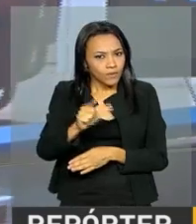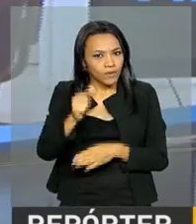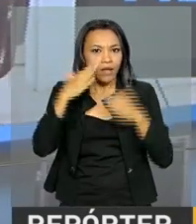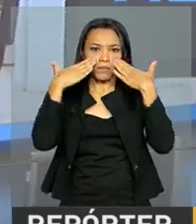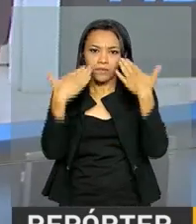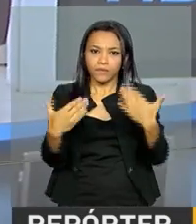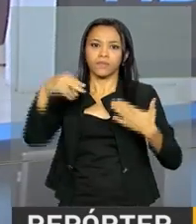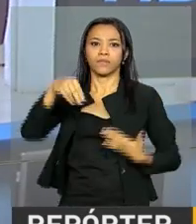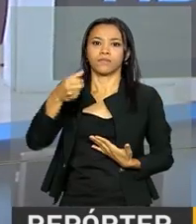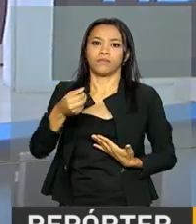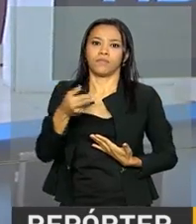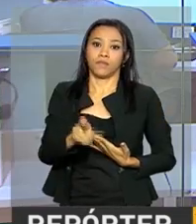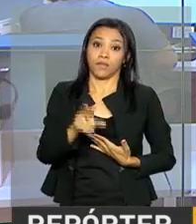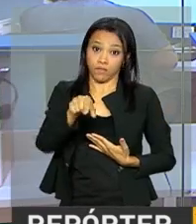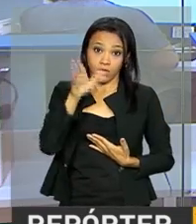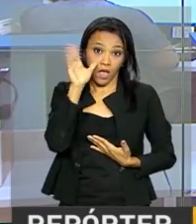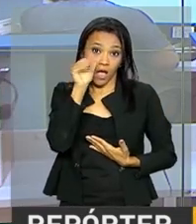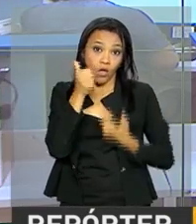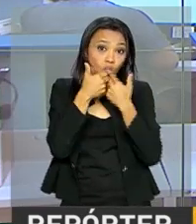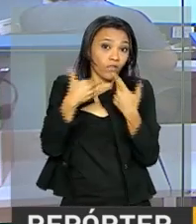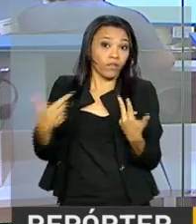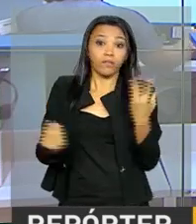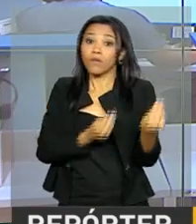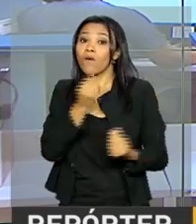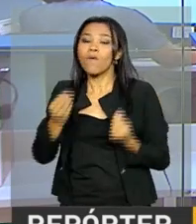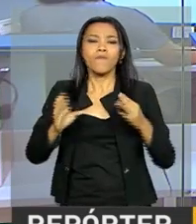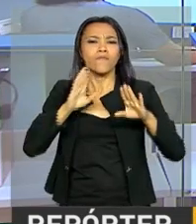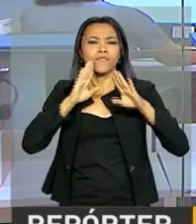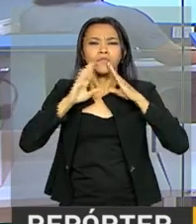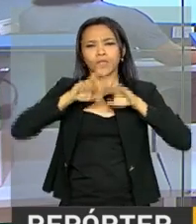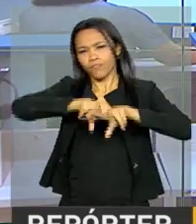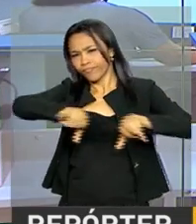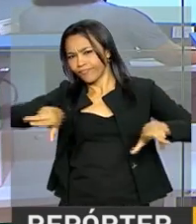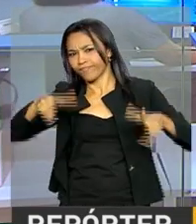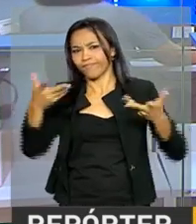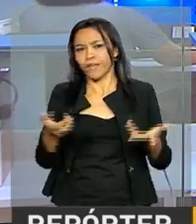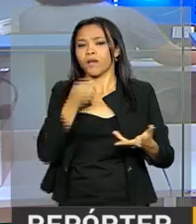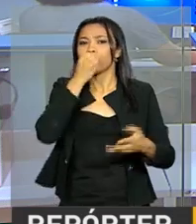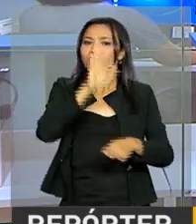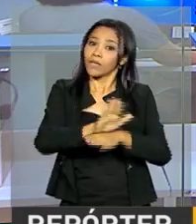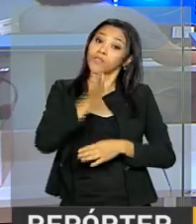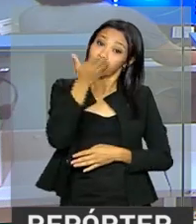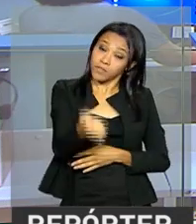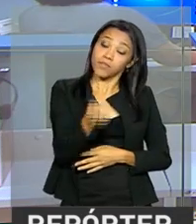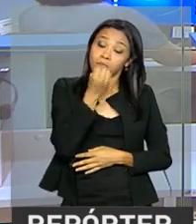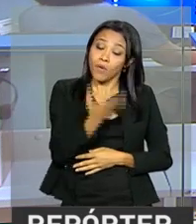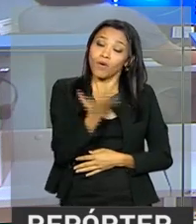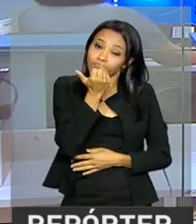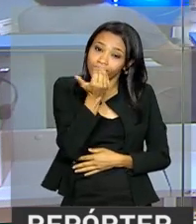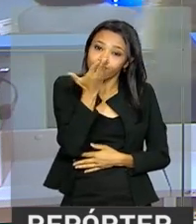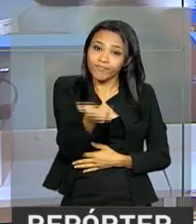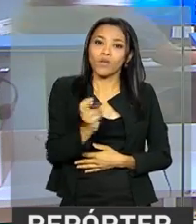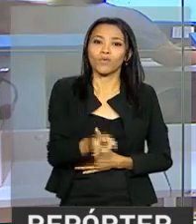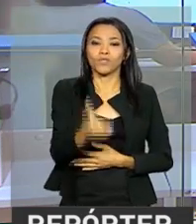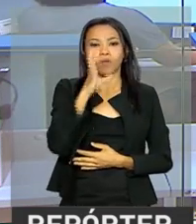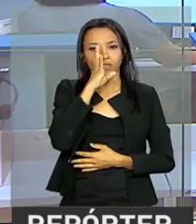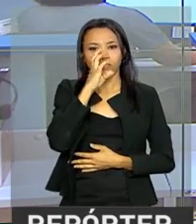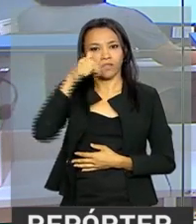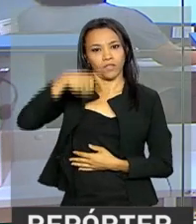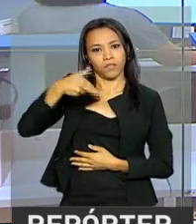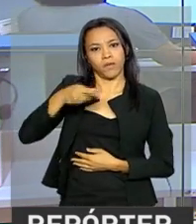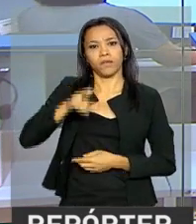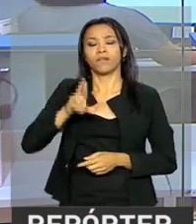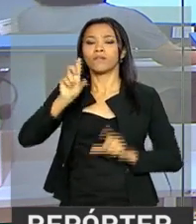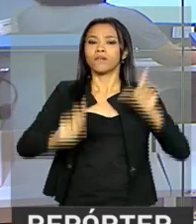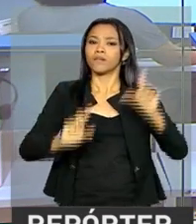repórter NBR acompanha as novidades também em nossas redes sociais Uma boa tarde para você um bom almoço e continue com a gente aqui na TV